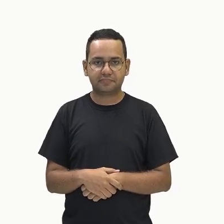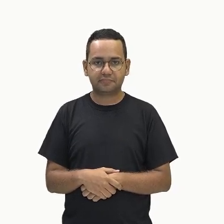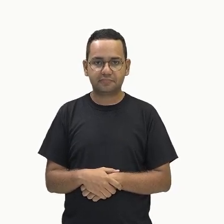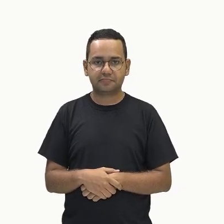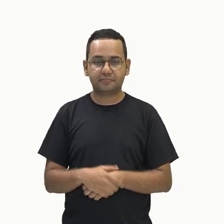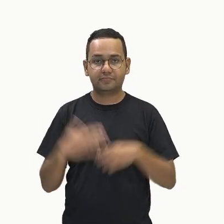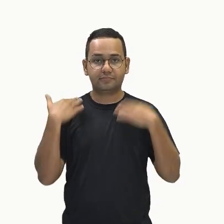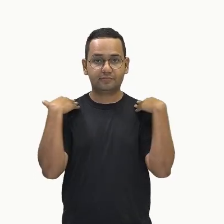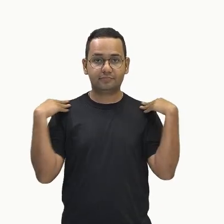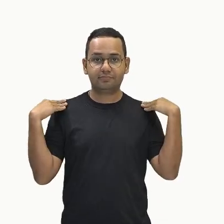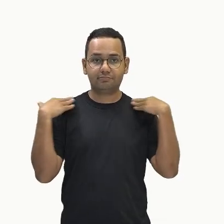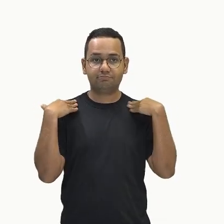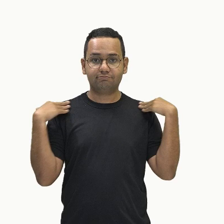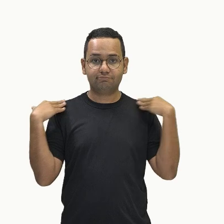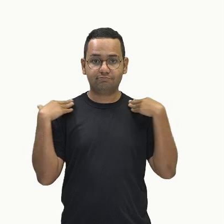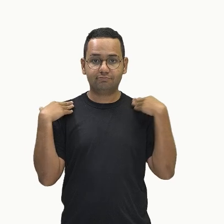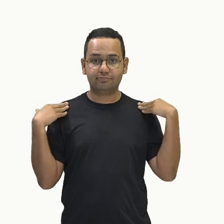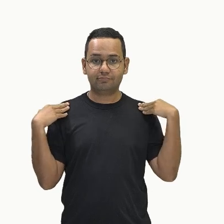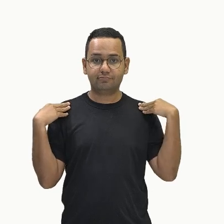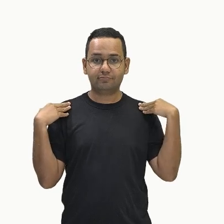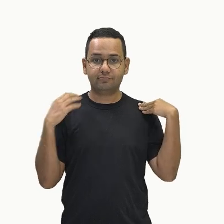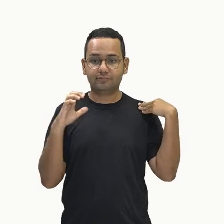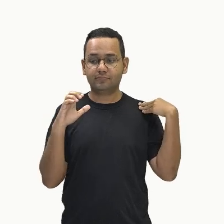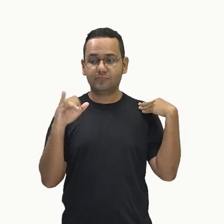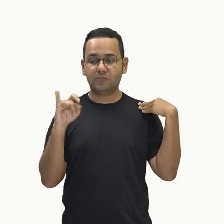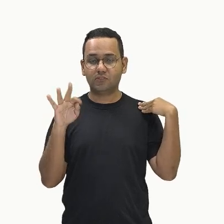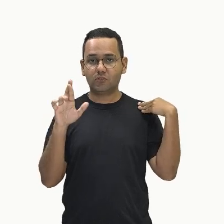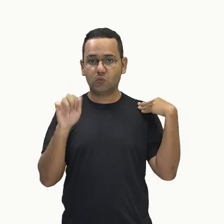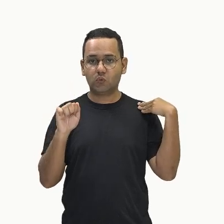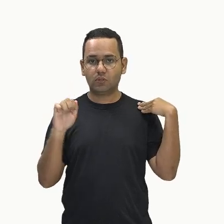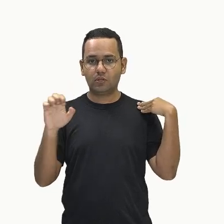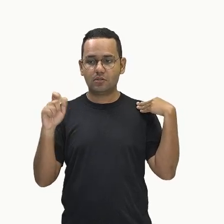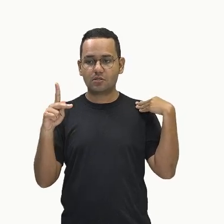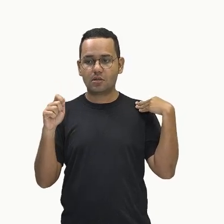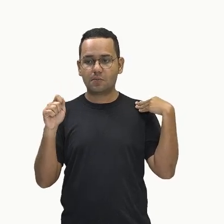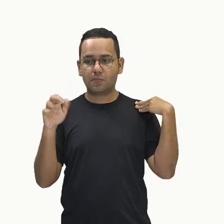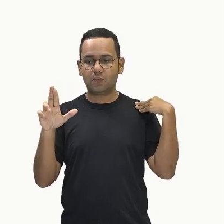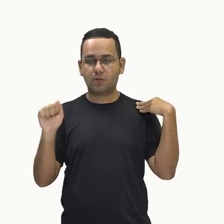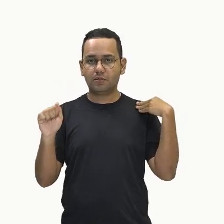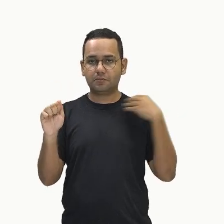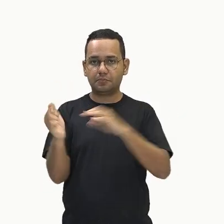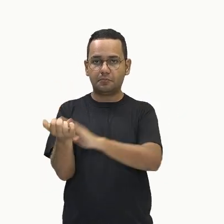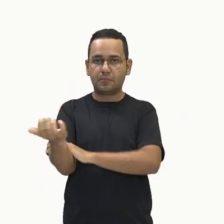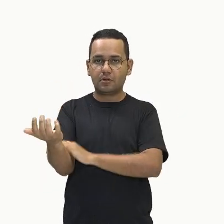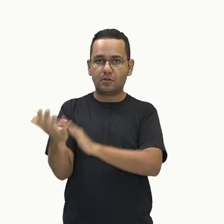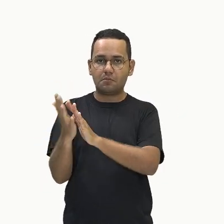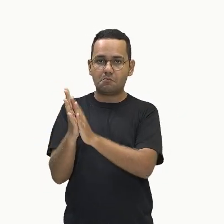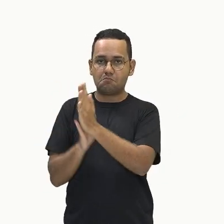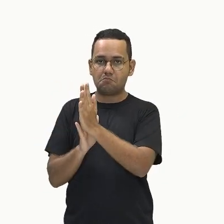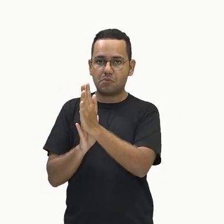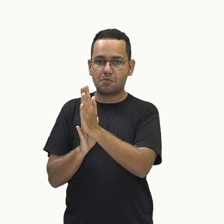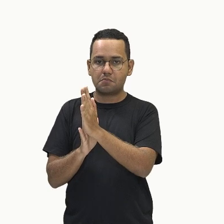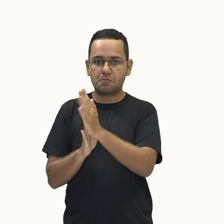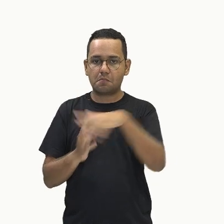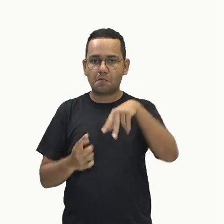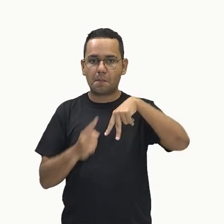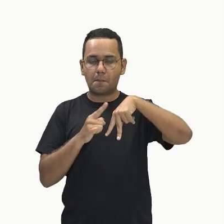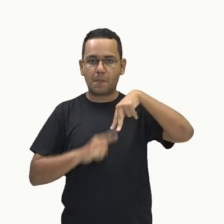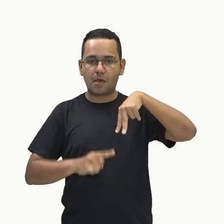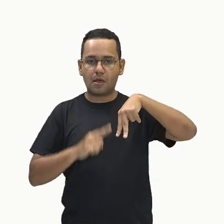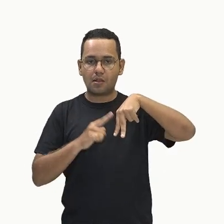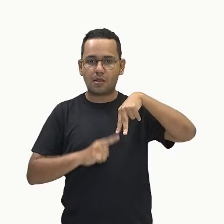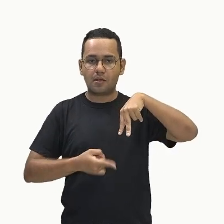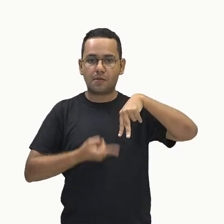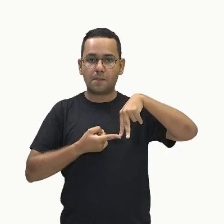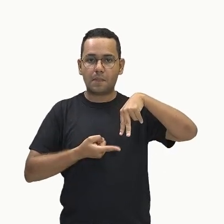seu ombro, certo? O braço, a mão, a sua perna e o